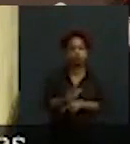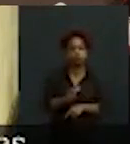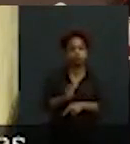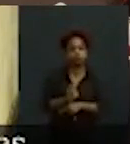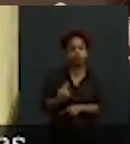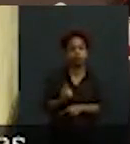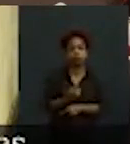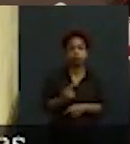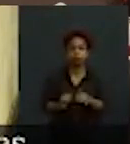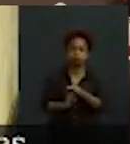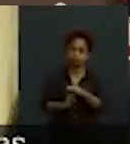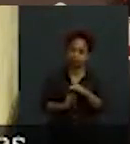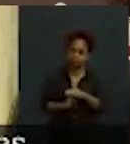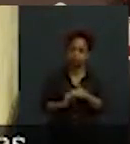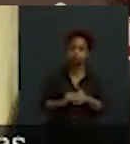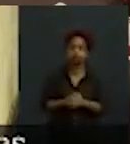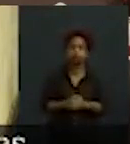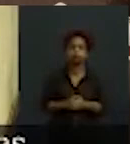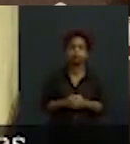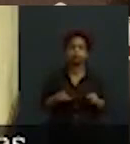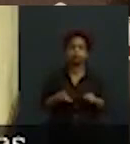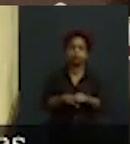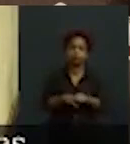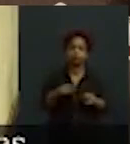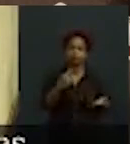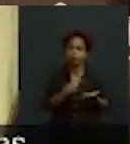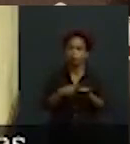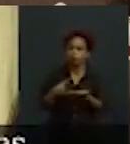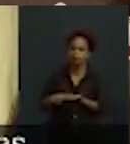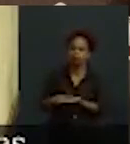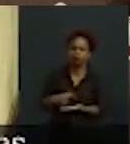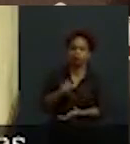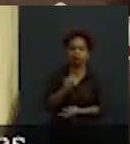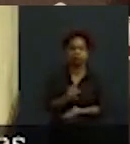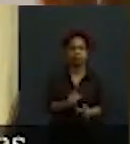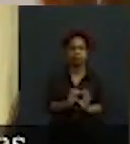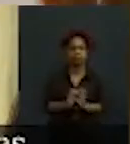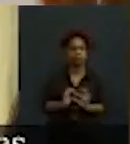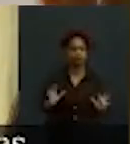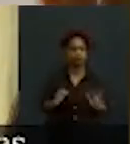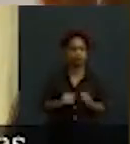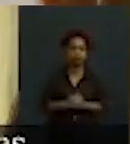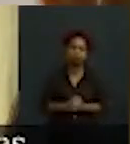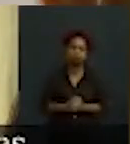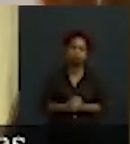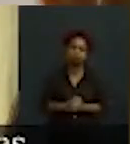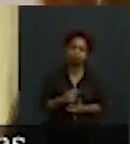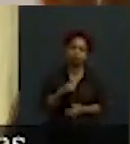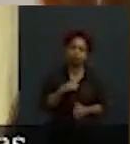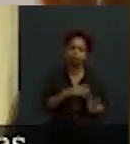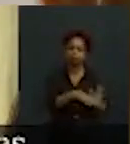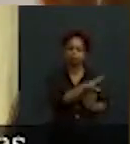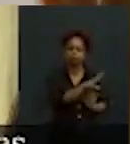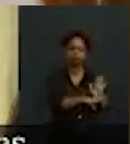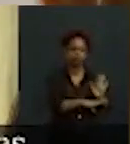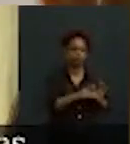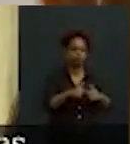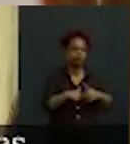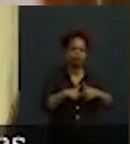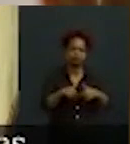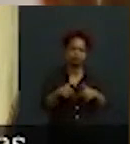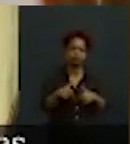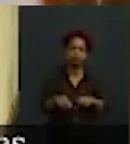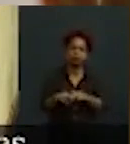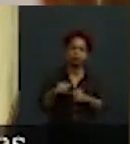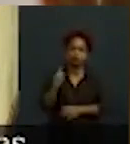que nossa instituição, em linha com seu compromisso maior com a democracia, seguisse pautando sua atuação